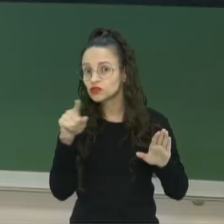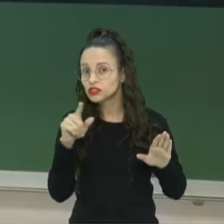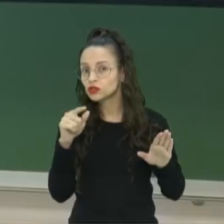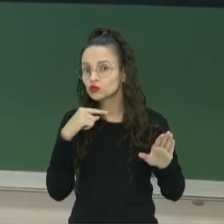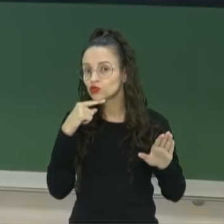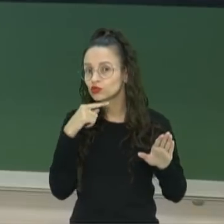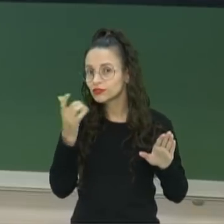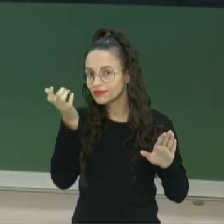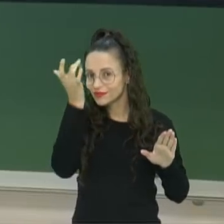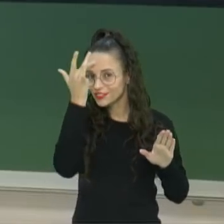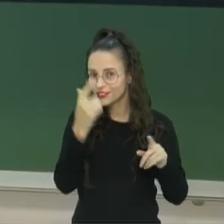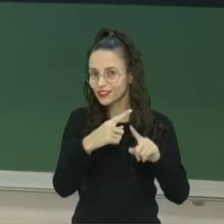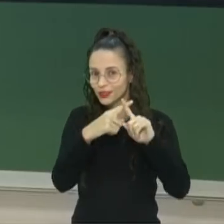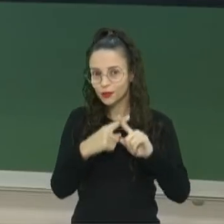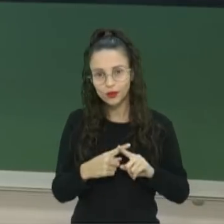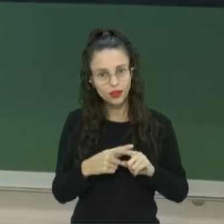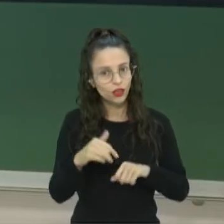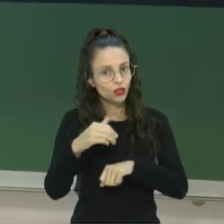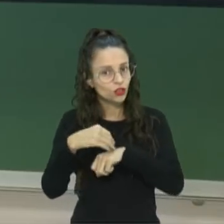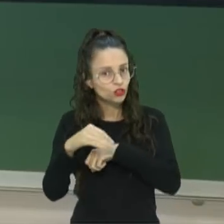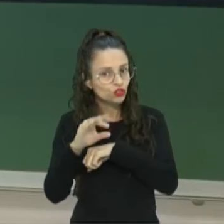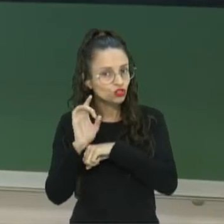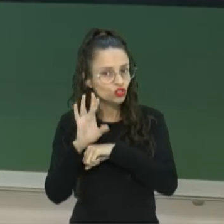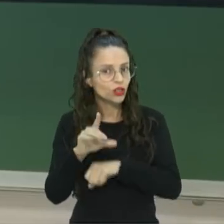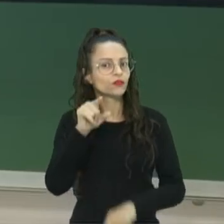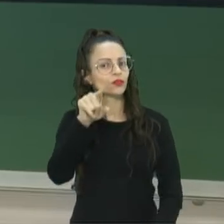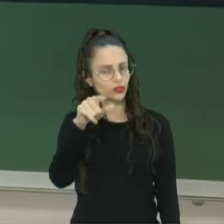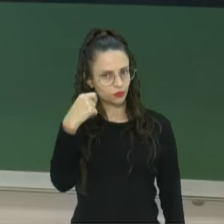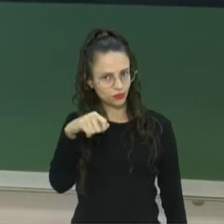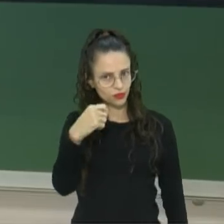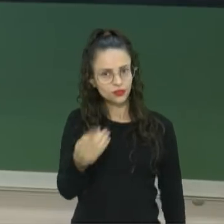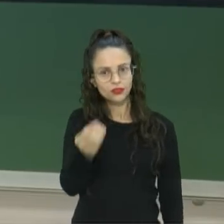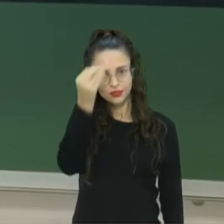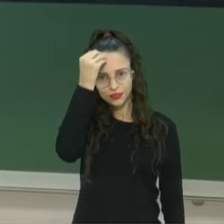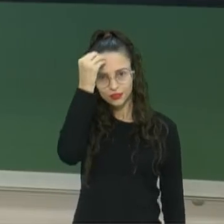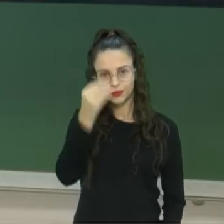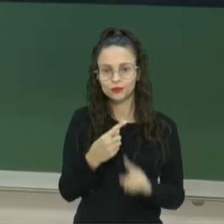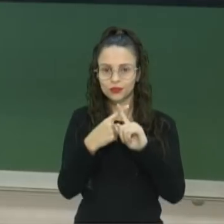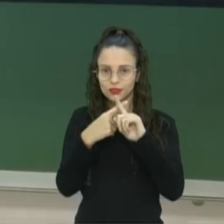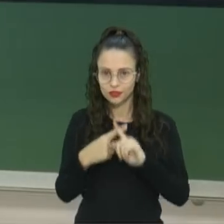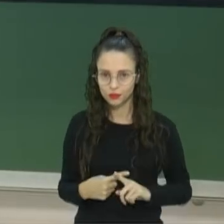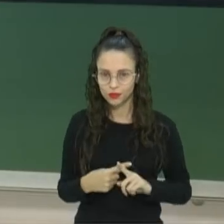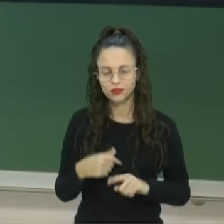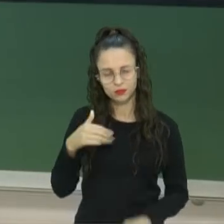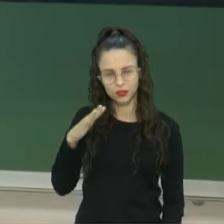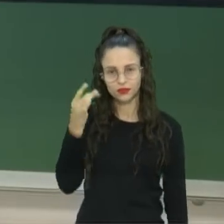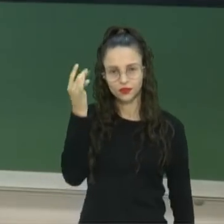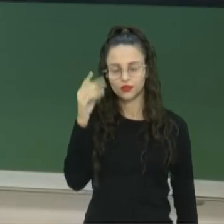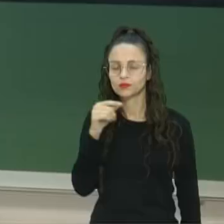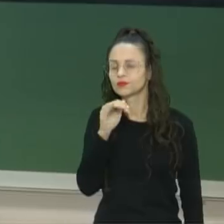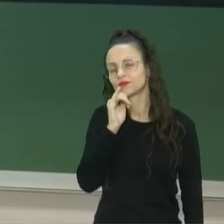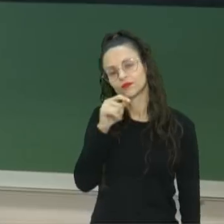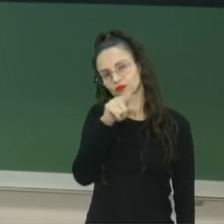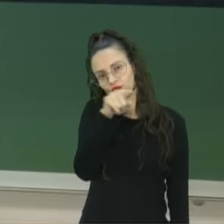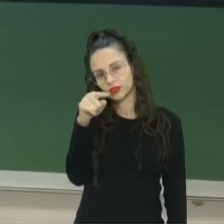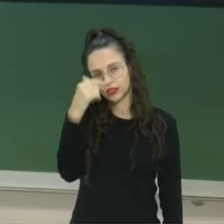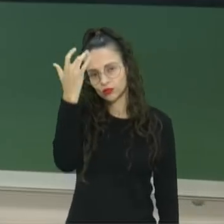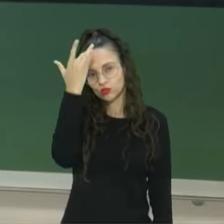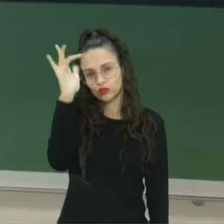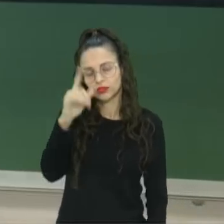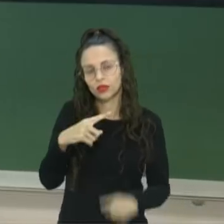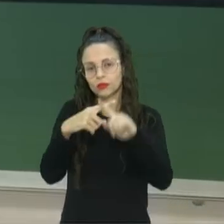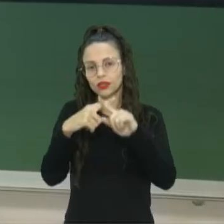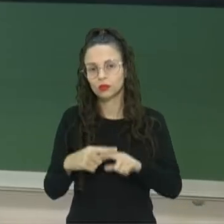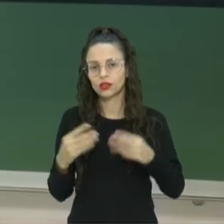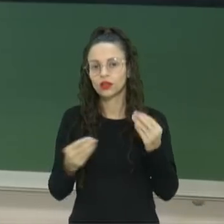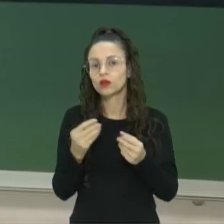decorou a tabuada, né? Ó, uma dica minha aí, ó, decora a tabuada que é muito mais fácil. Vamos supor que você não saiba essa tabuada decora. Então,